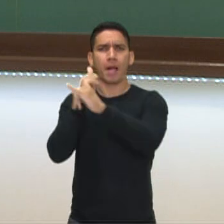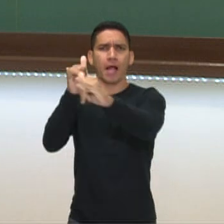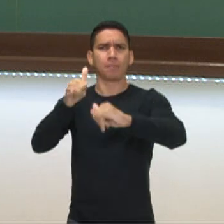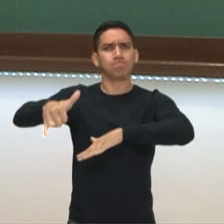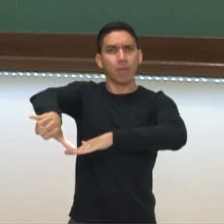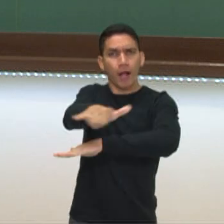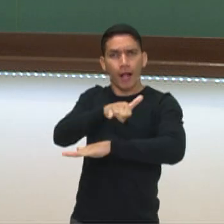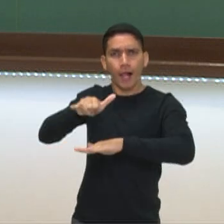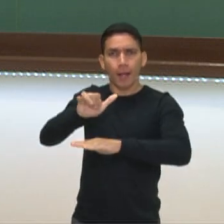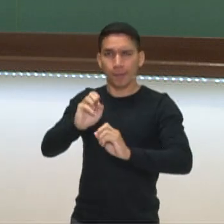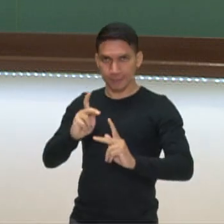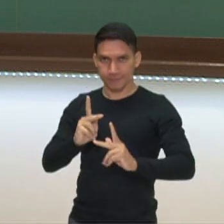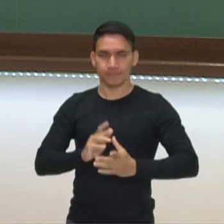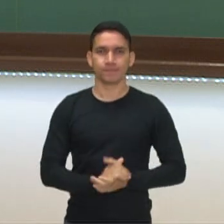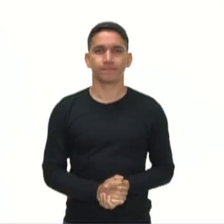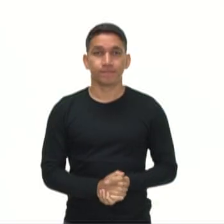certo?